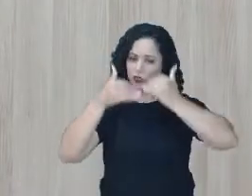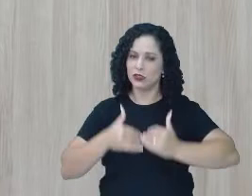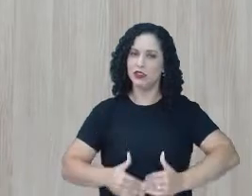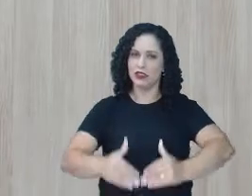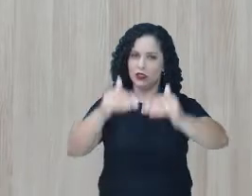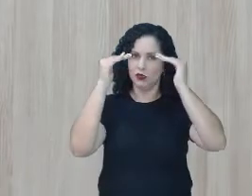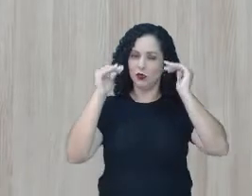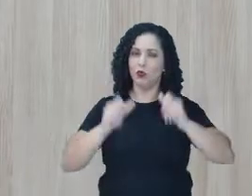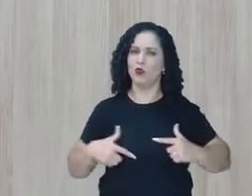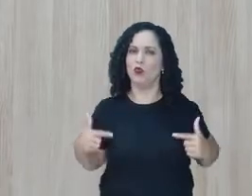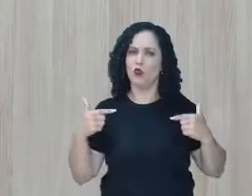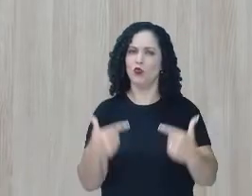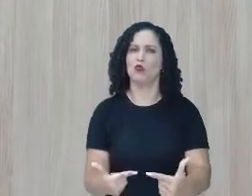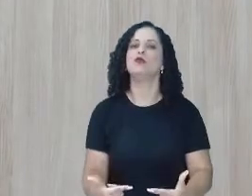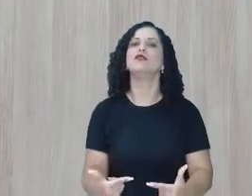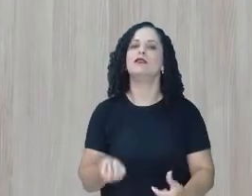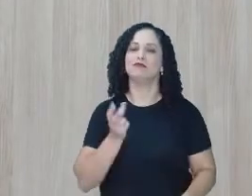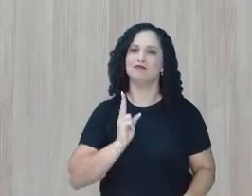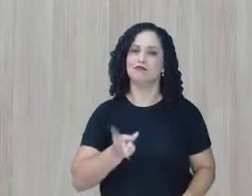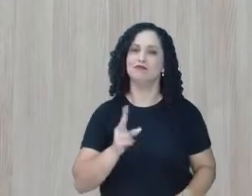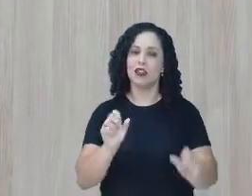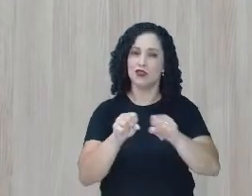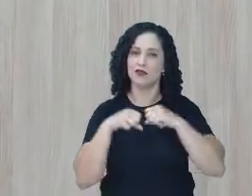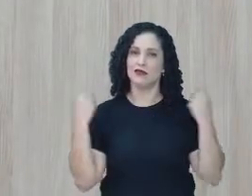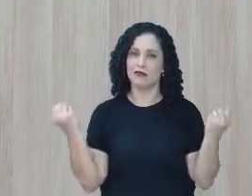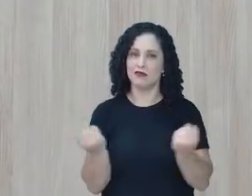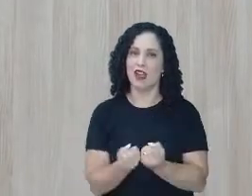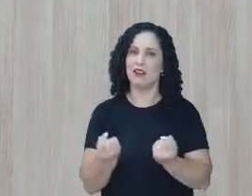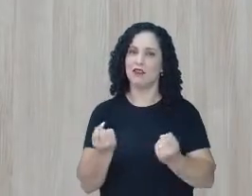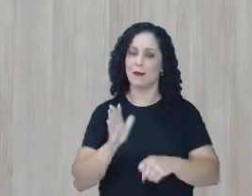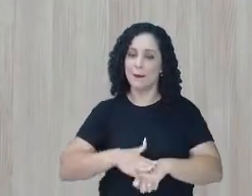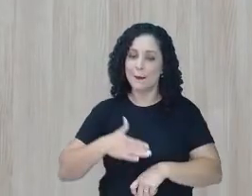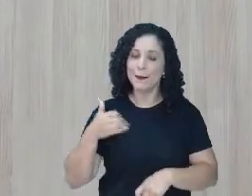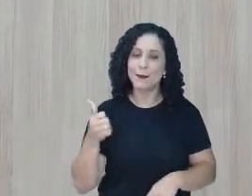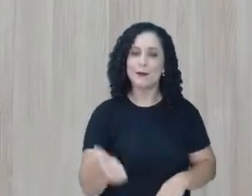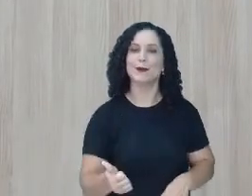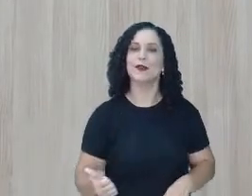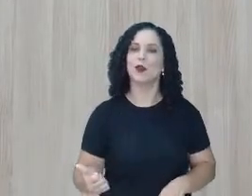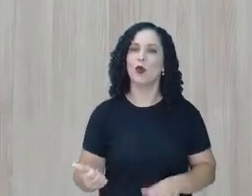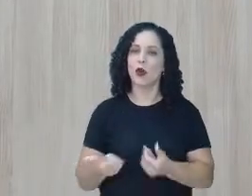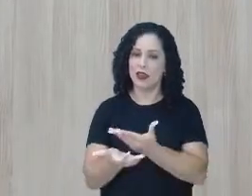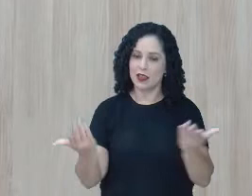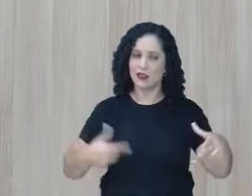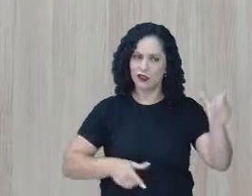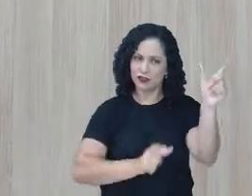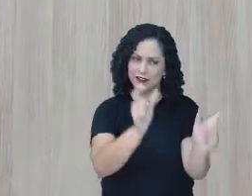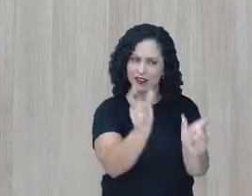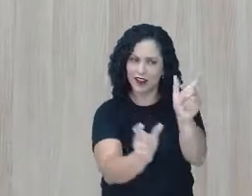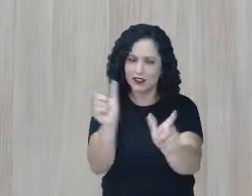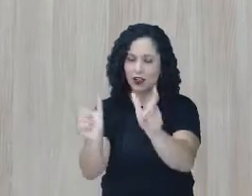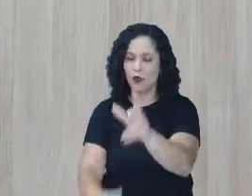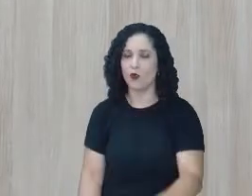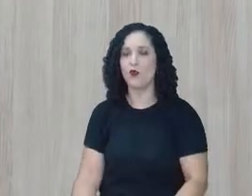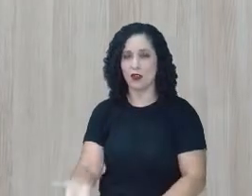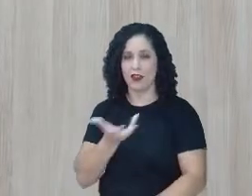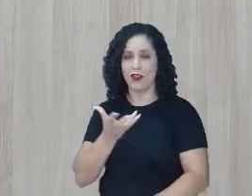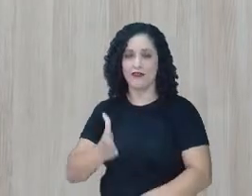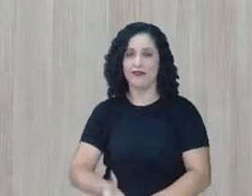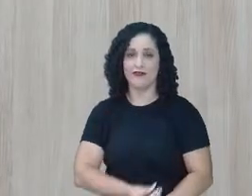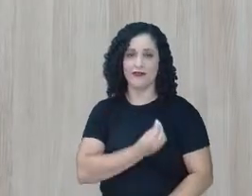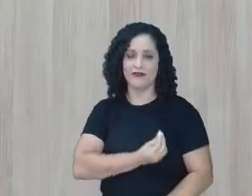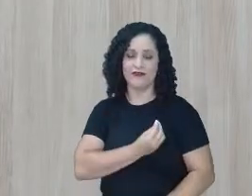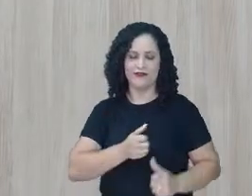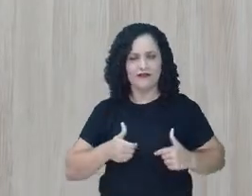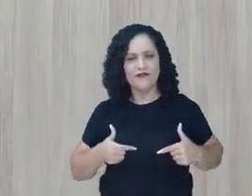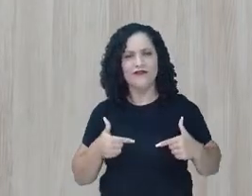muita batalha para construir a sociedade, né? Enfim, no caso deles, para viver. Não é? Para a gente pensar hoje em